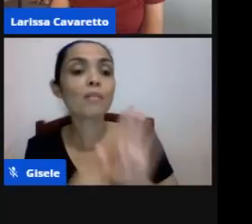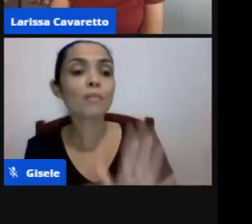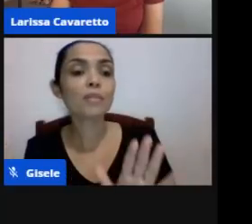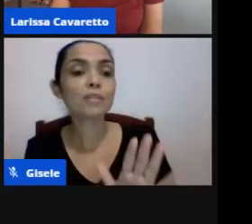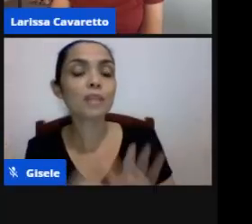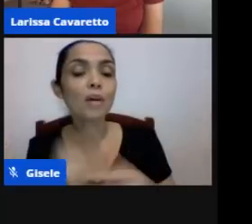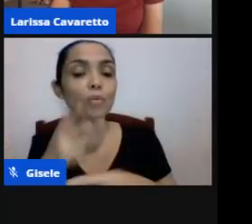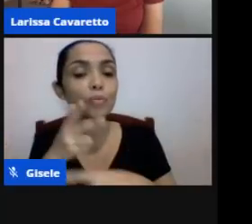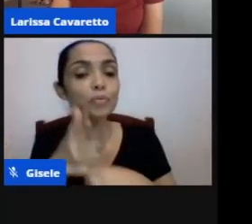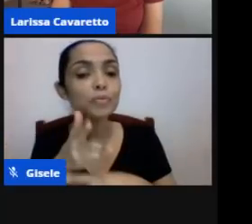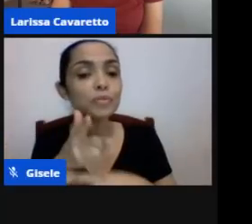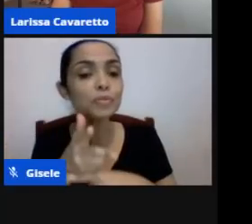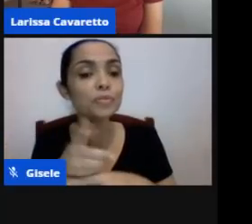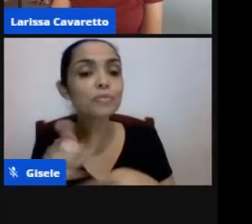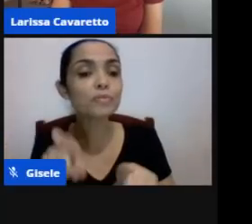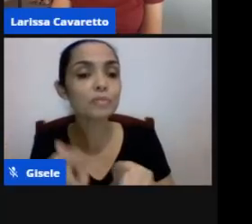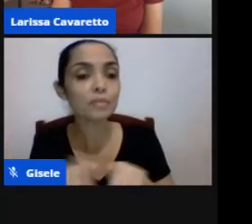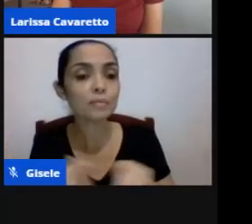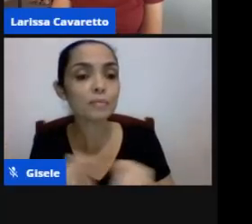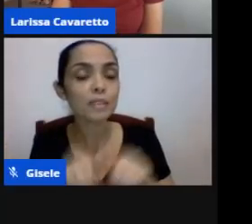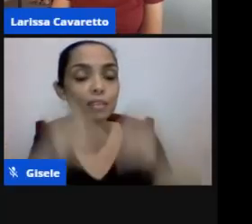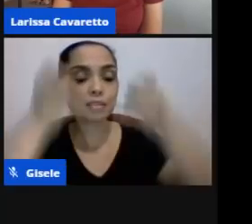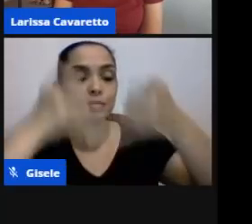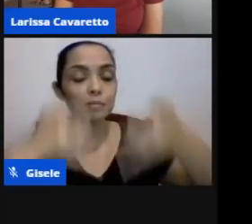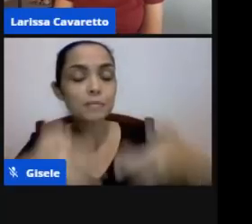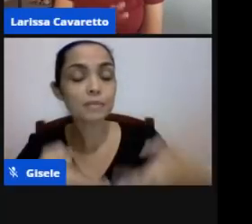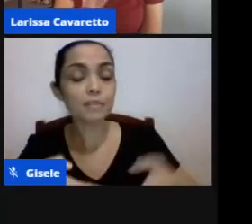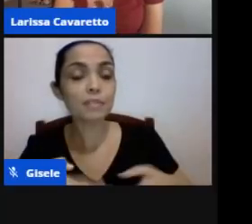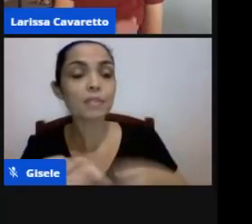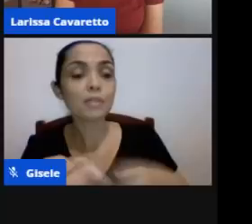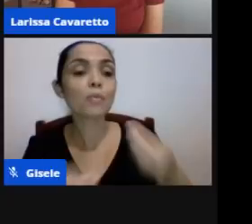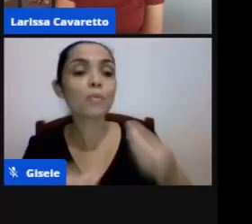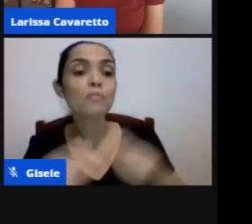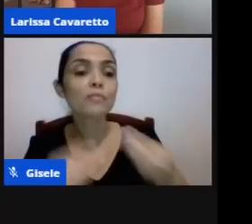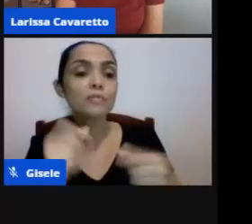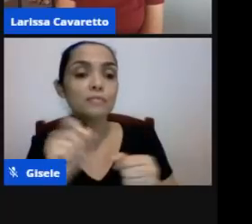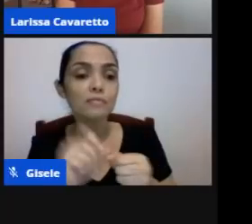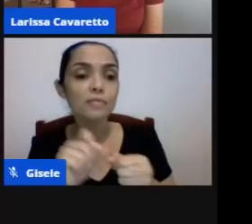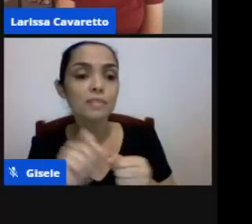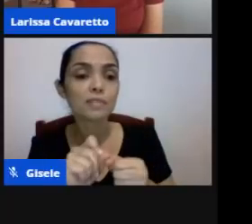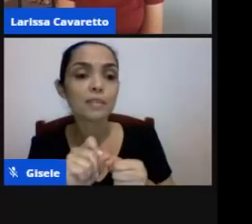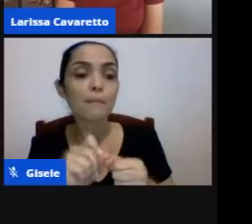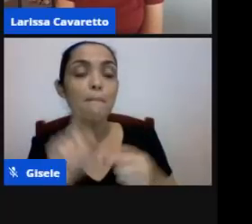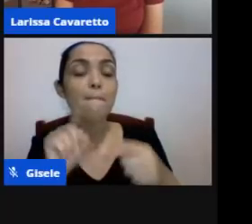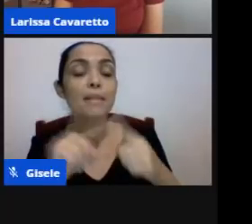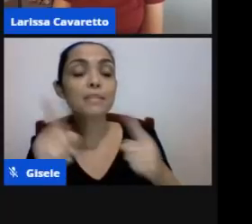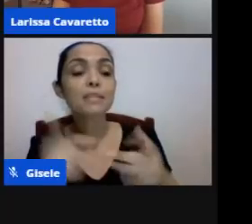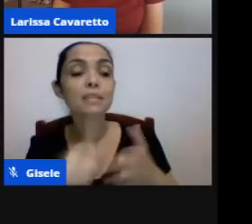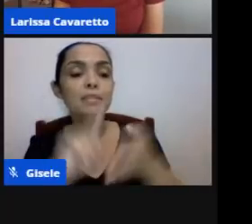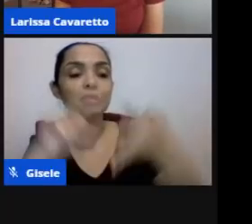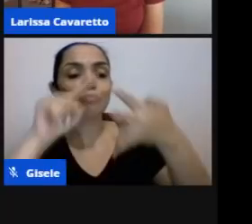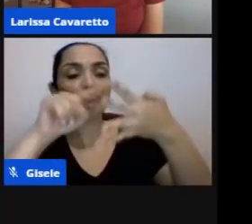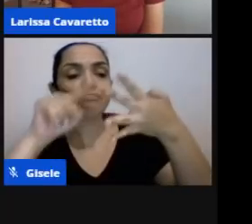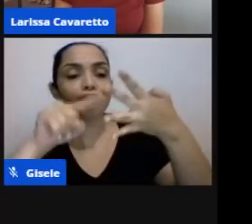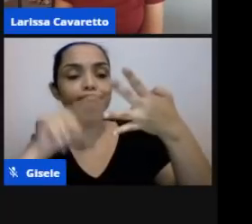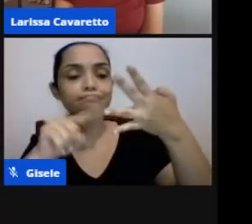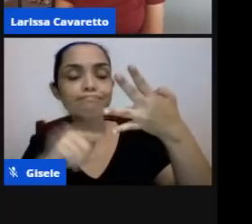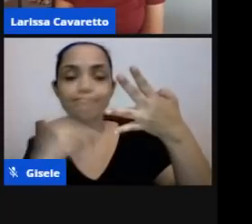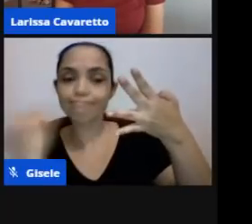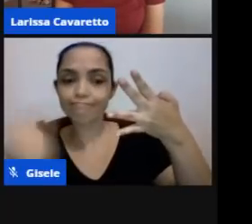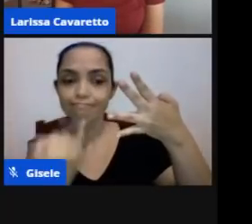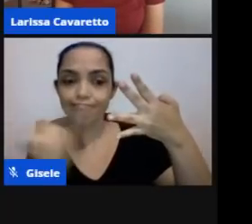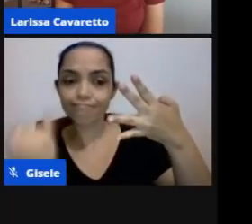Eu vou passar aqui um vídeo também que explica sobre a aferição de temperatura, mas antes eu queria falar alguns pontos importantes. Ela precisa